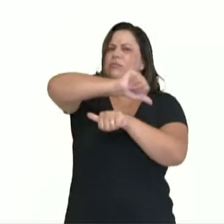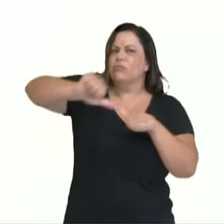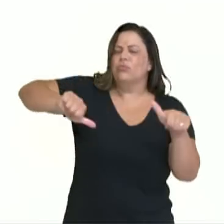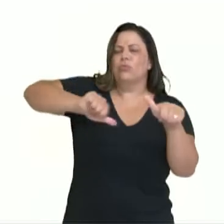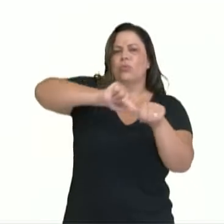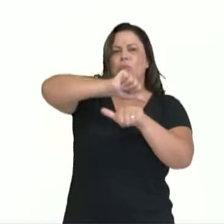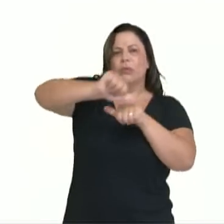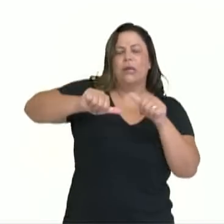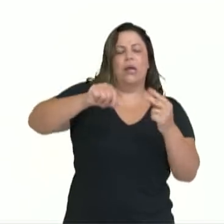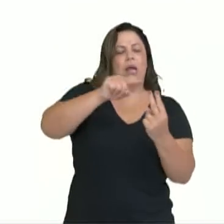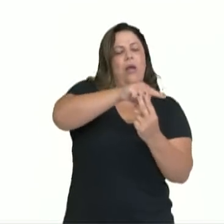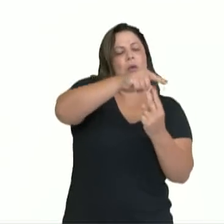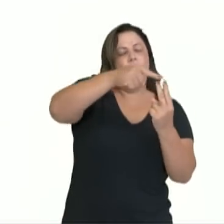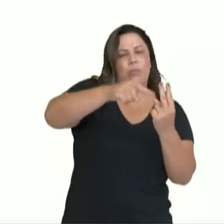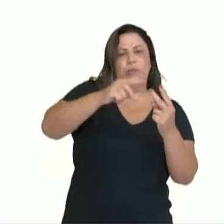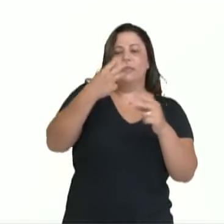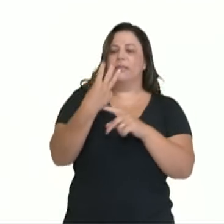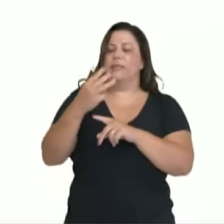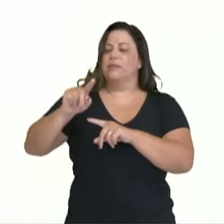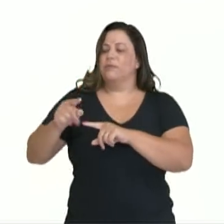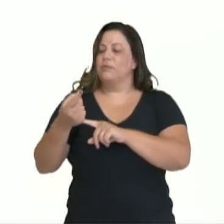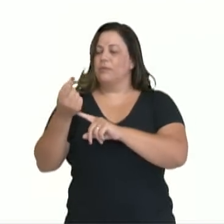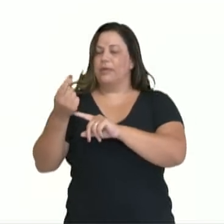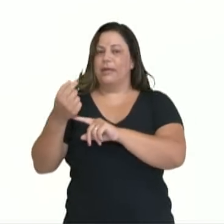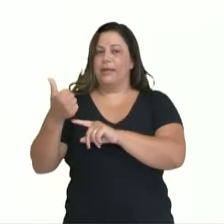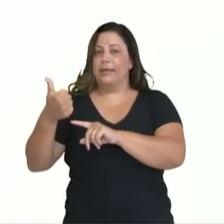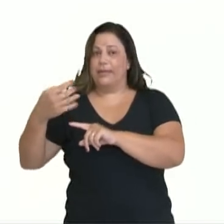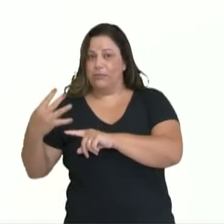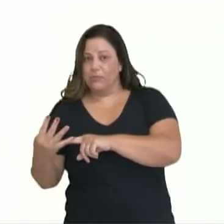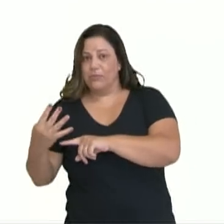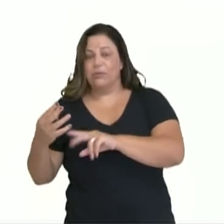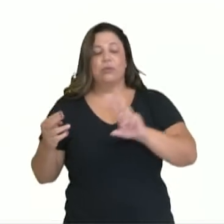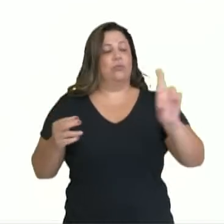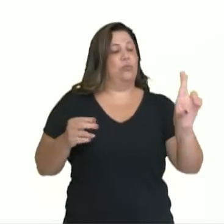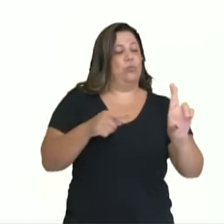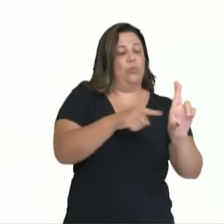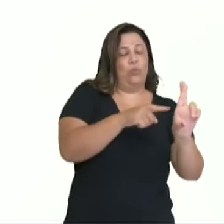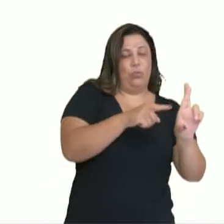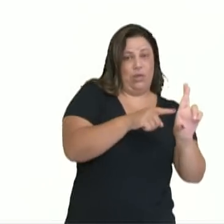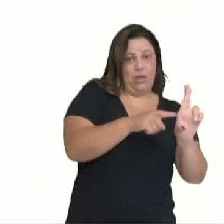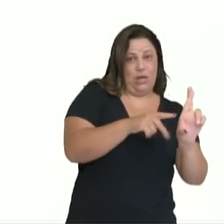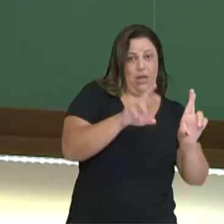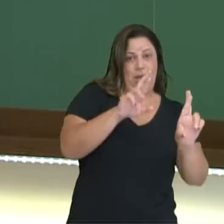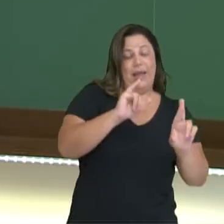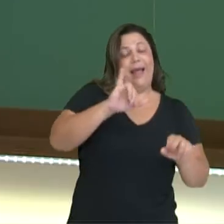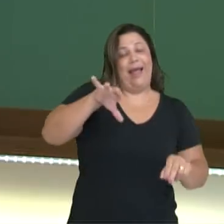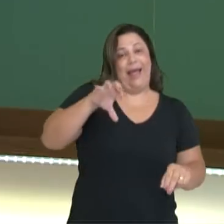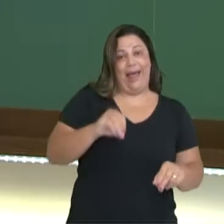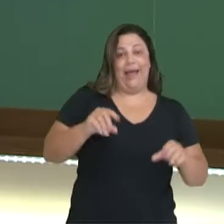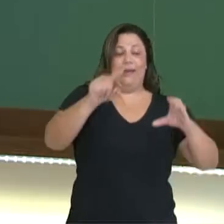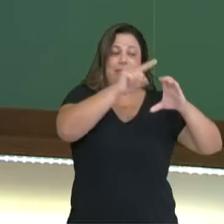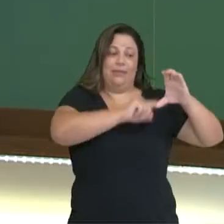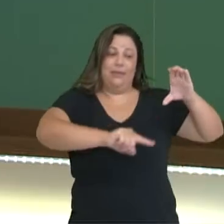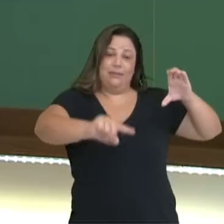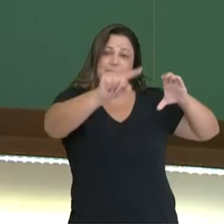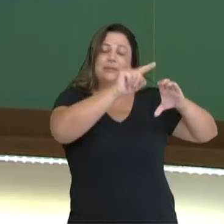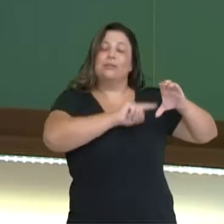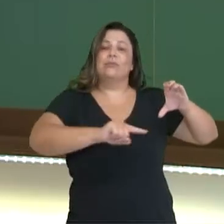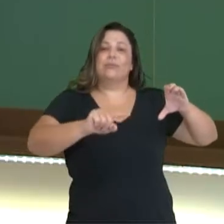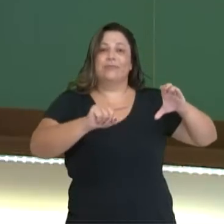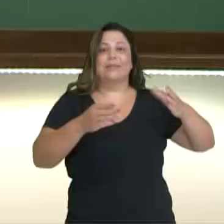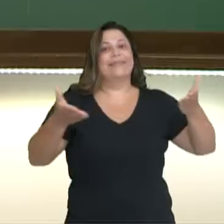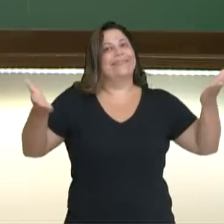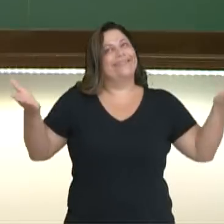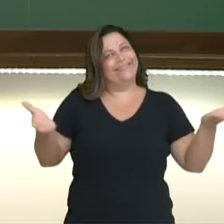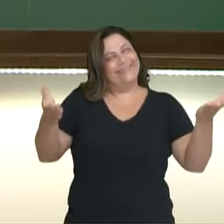por 3,14 e o r pelo raio da circunferência, ok? Então,